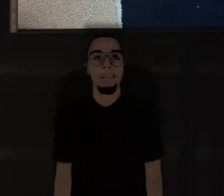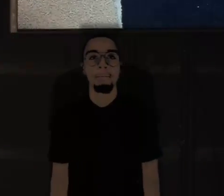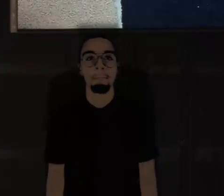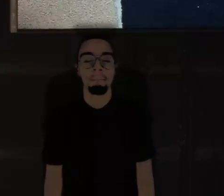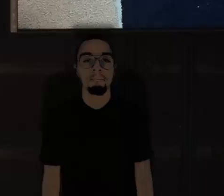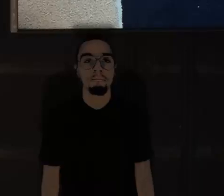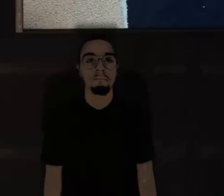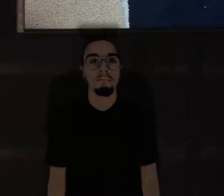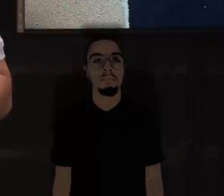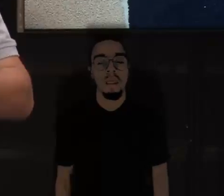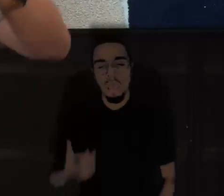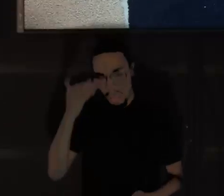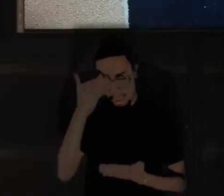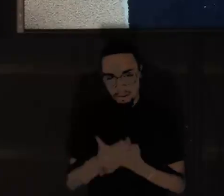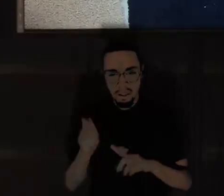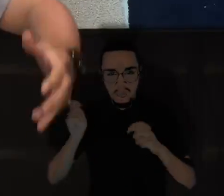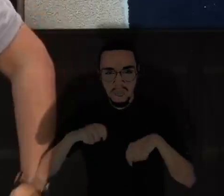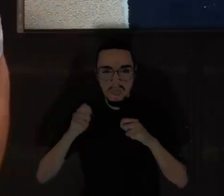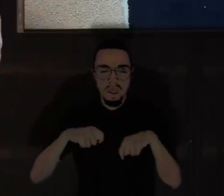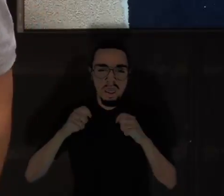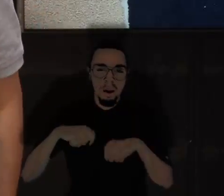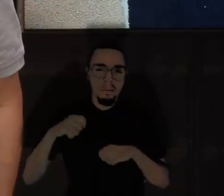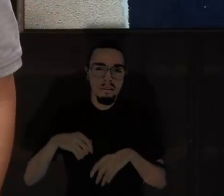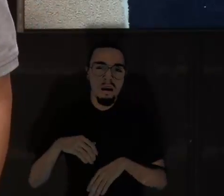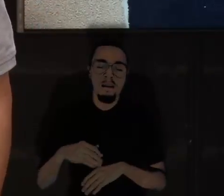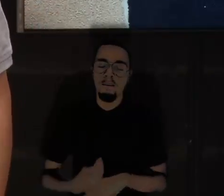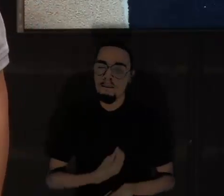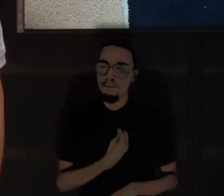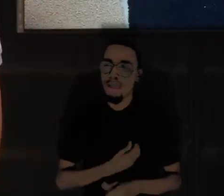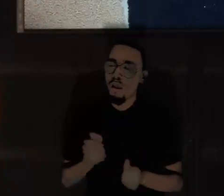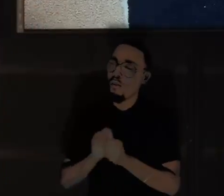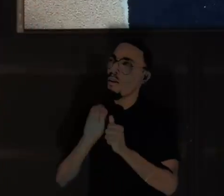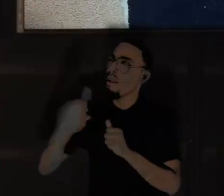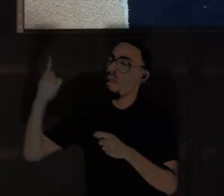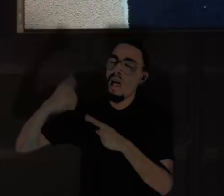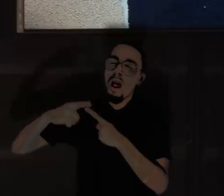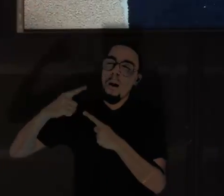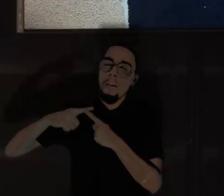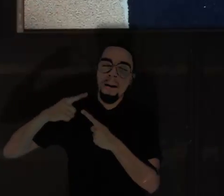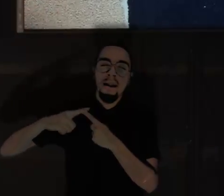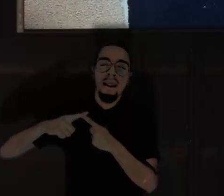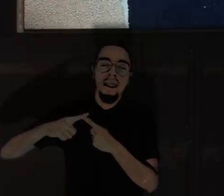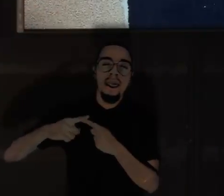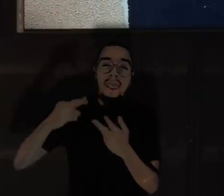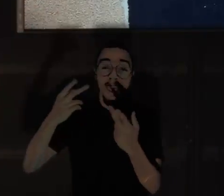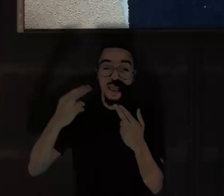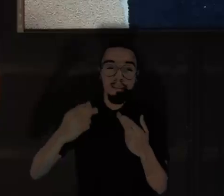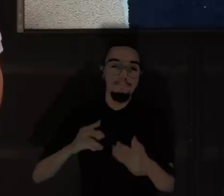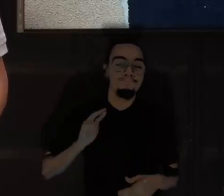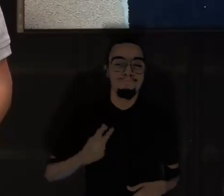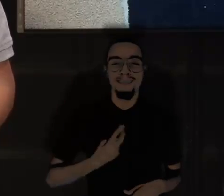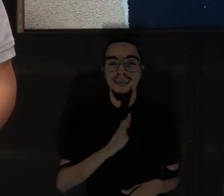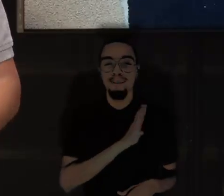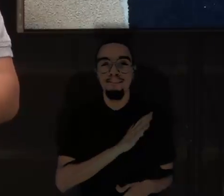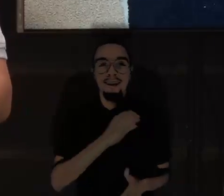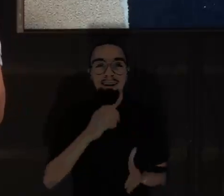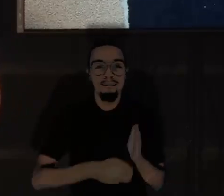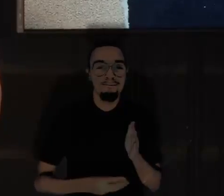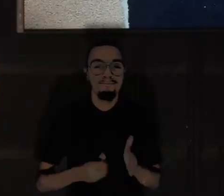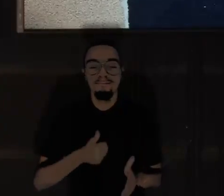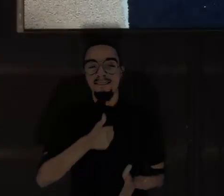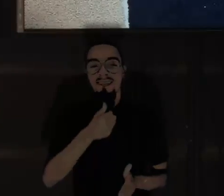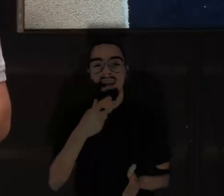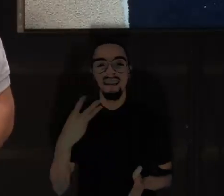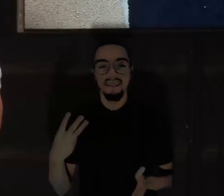Eu creio que eu posso ver um chamado, porque o que me sustenta é o Senhor. É o Hebreus capítulo 13, versículo 8. O autor diz